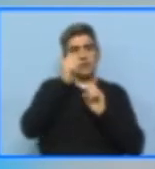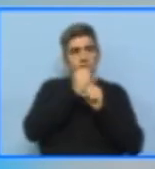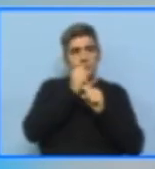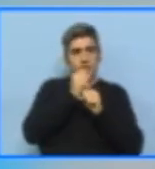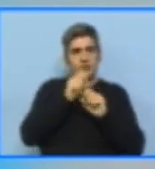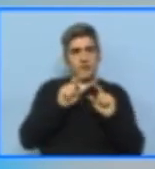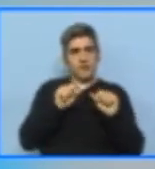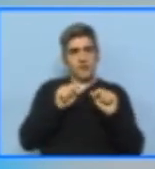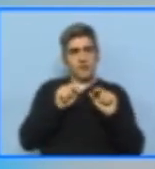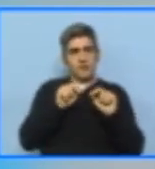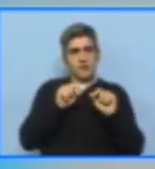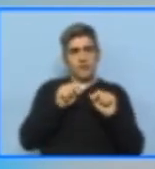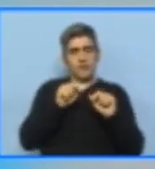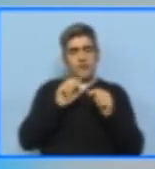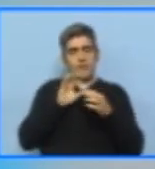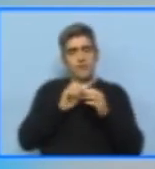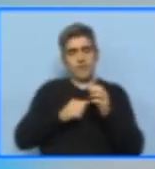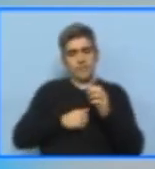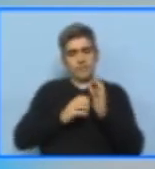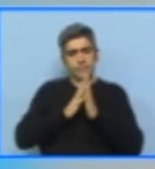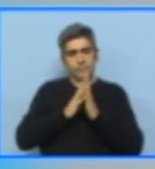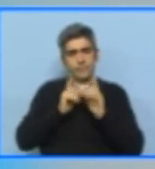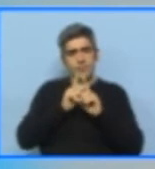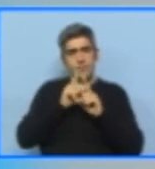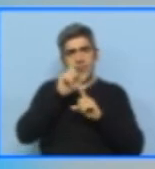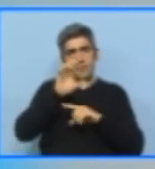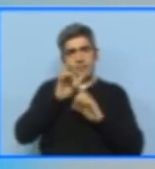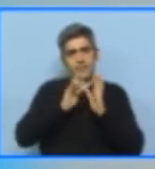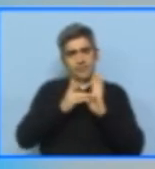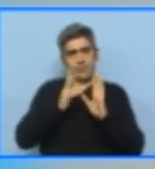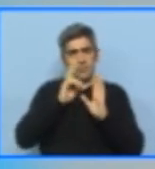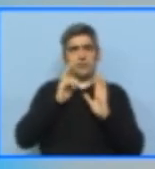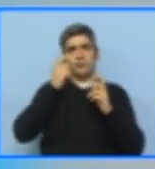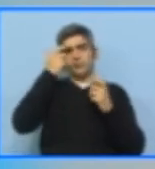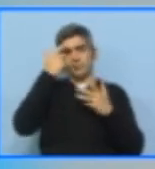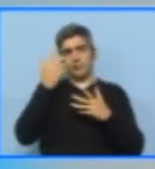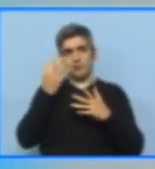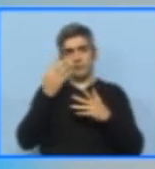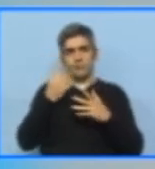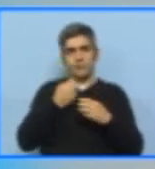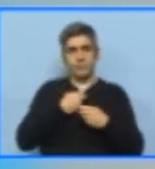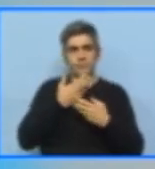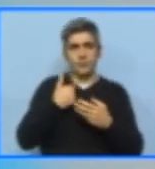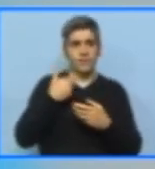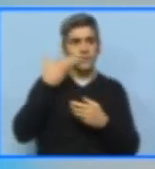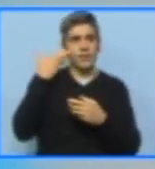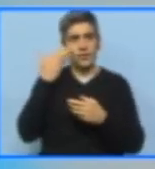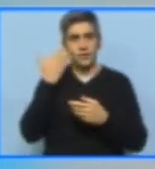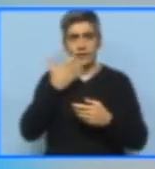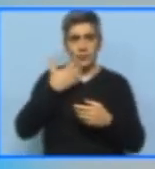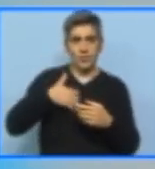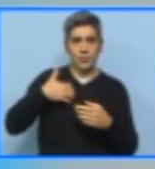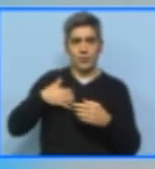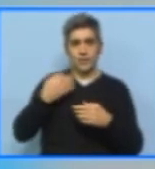trabalho das rádios confessionais do nosso país irmão do Brasil e fiquei, aliás, tenho que me confessar, fiquei vaidosíssimo,